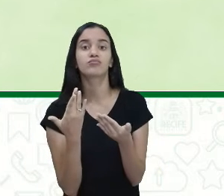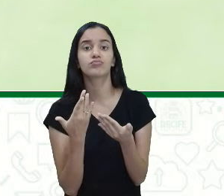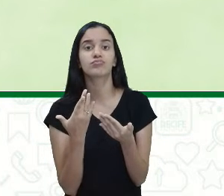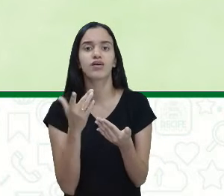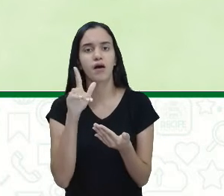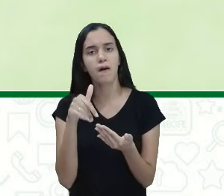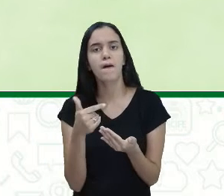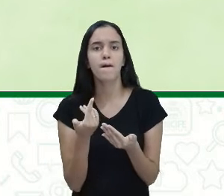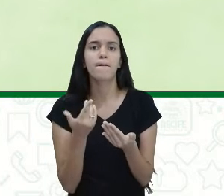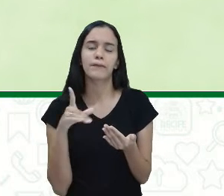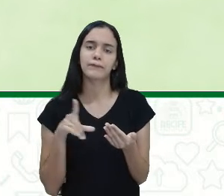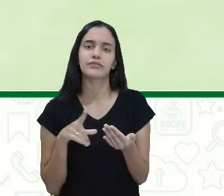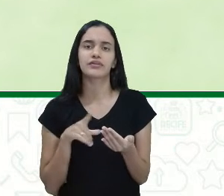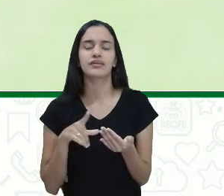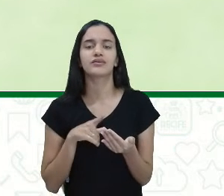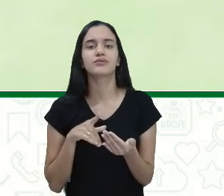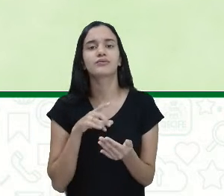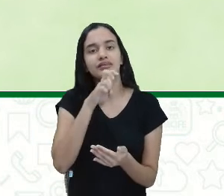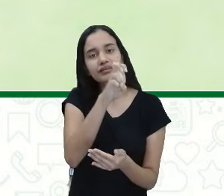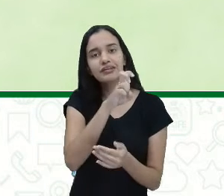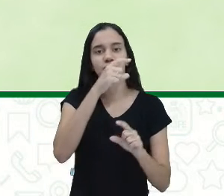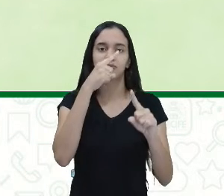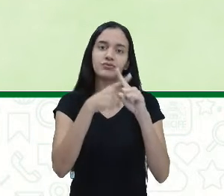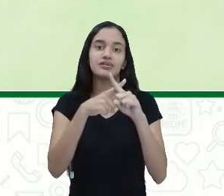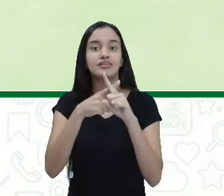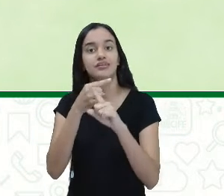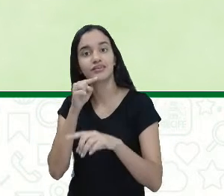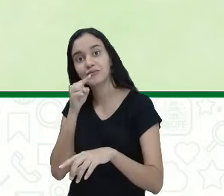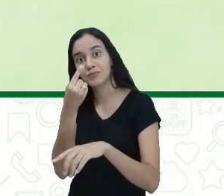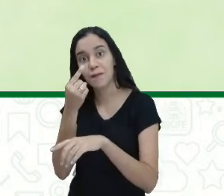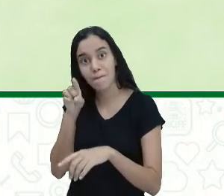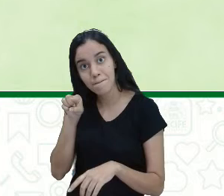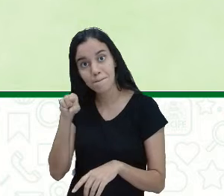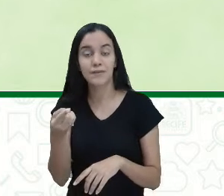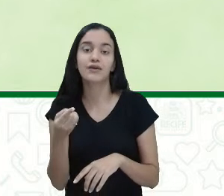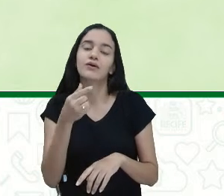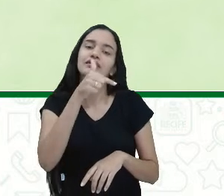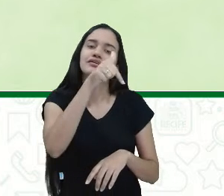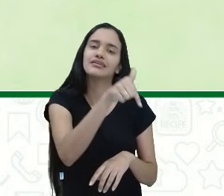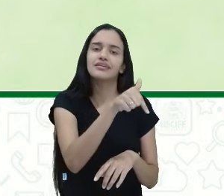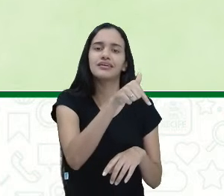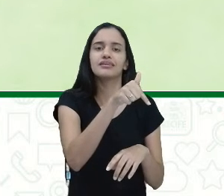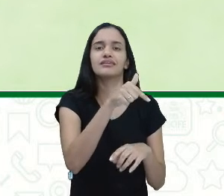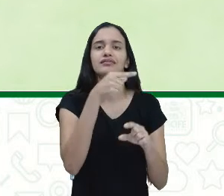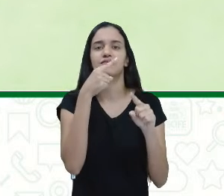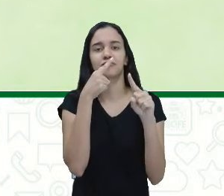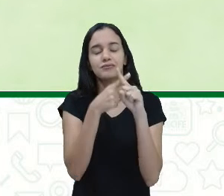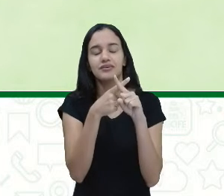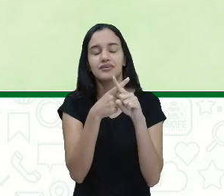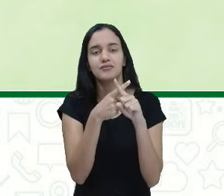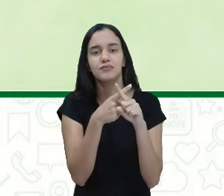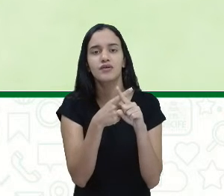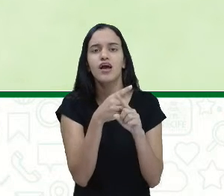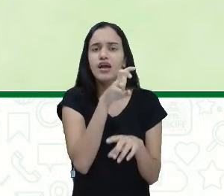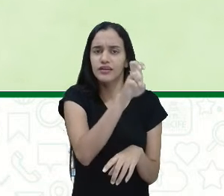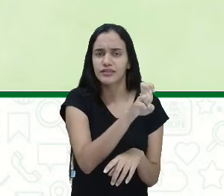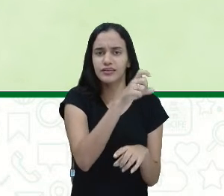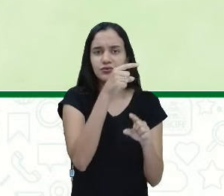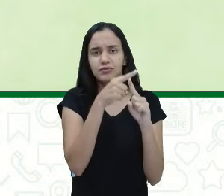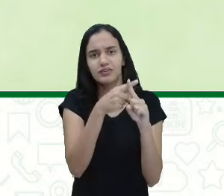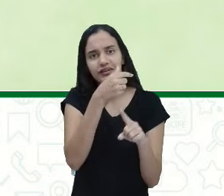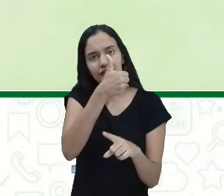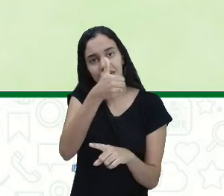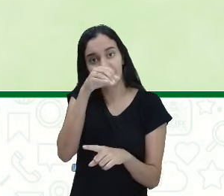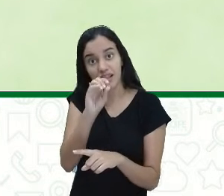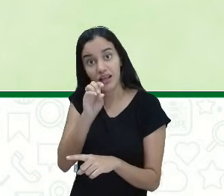milhar. Então, eu tenho 5 vezes 1.000, 7 vezes. Aliás, 5 vezes